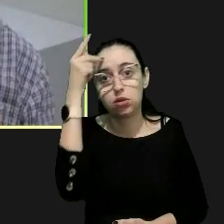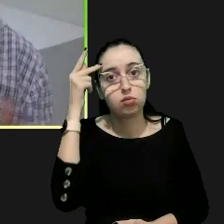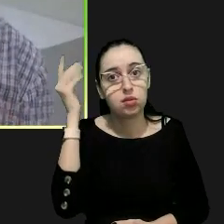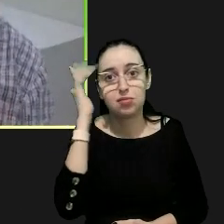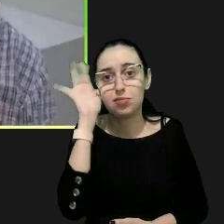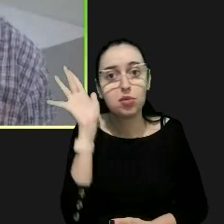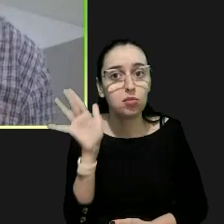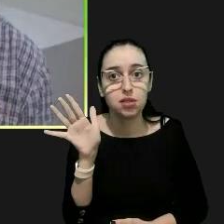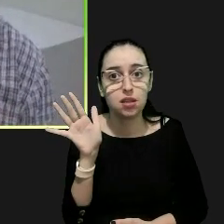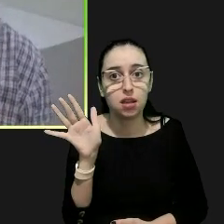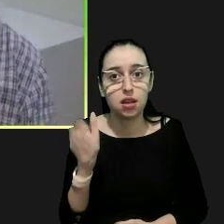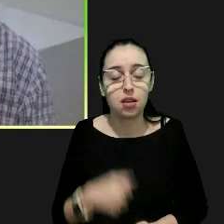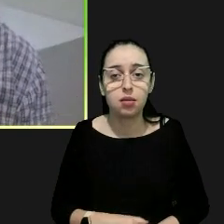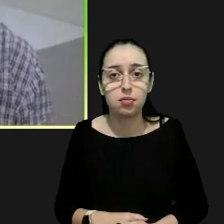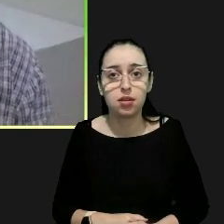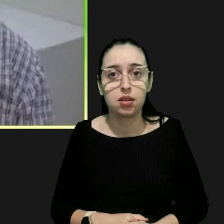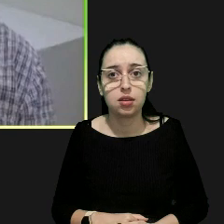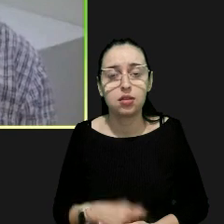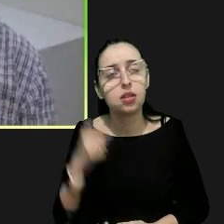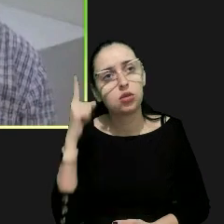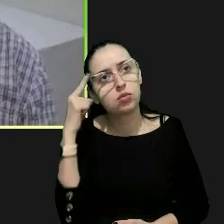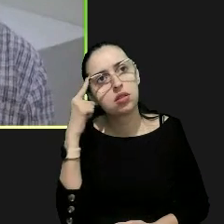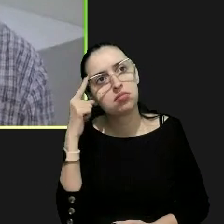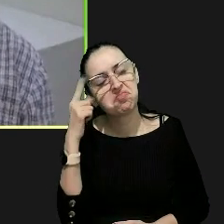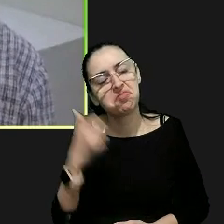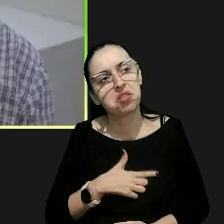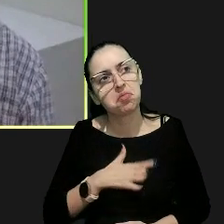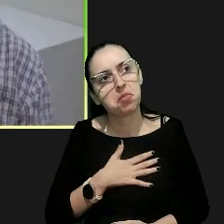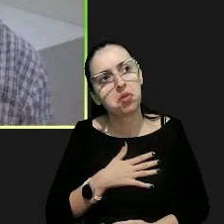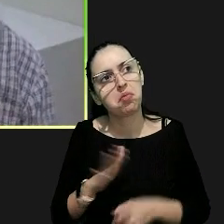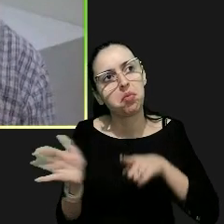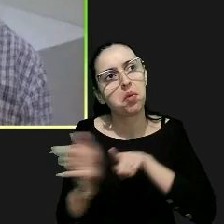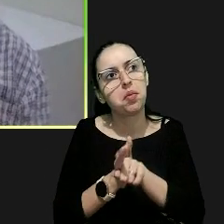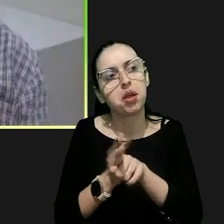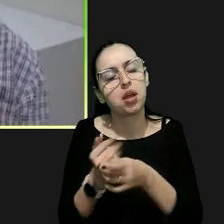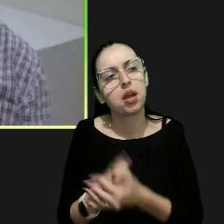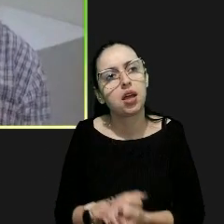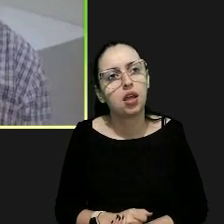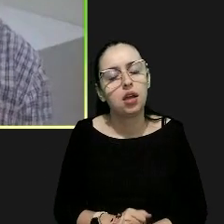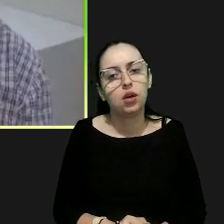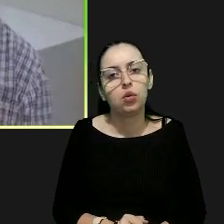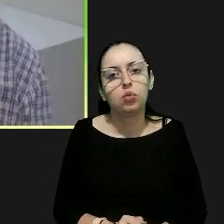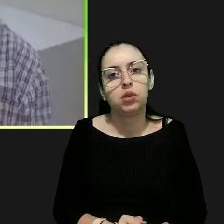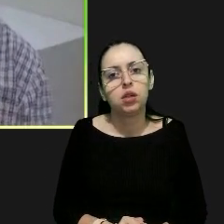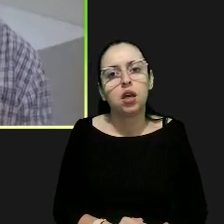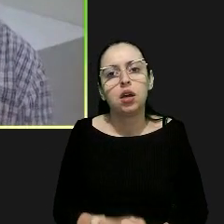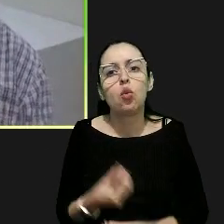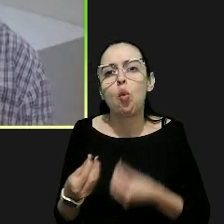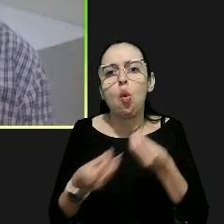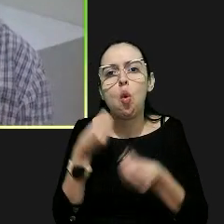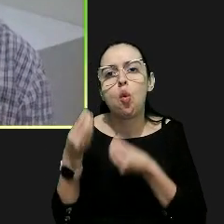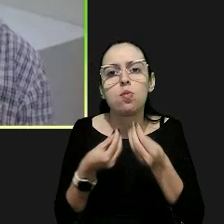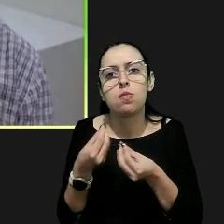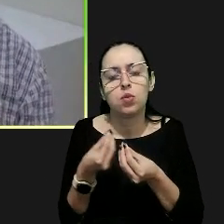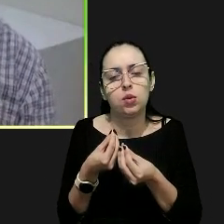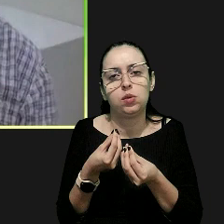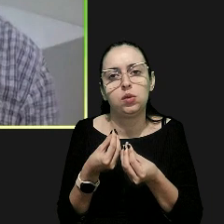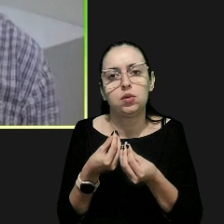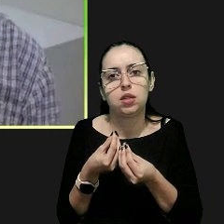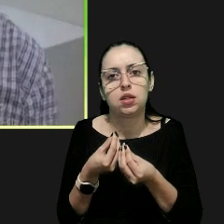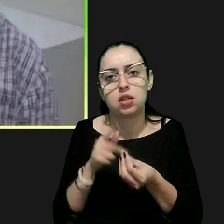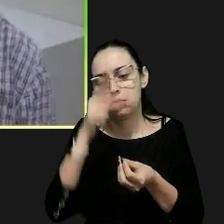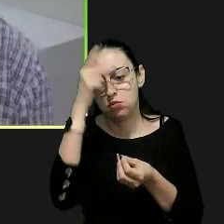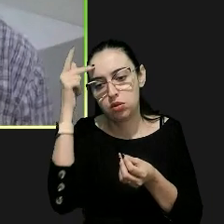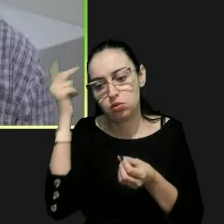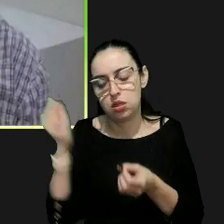Mas, em geral, as pessoas não sabem disso. É E aí verdade. eu estava pensando comigo uma pergunta, né, que pensar,